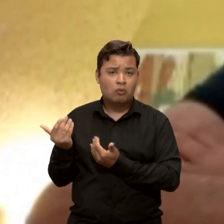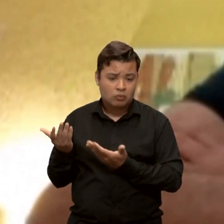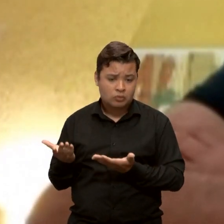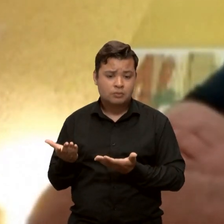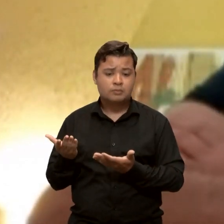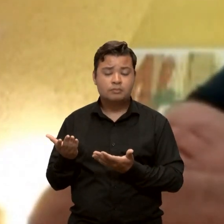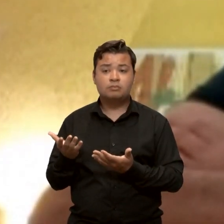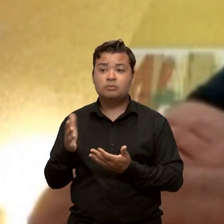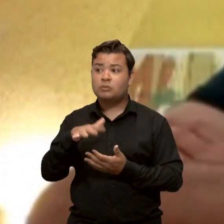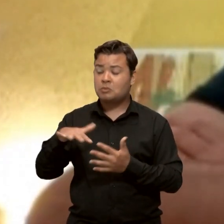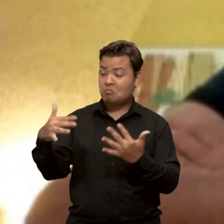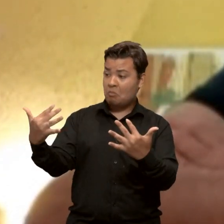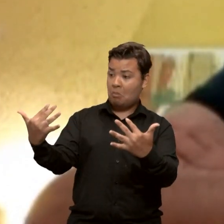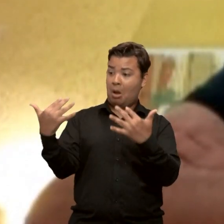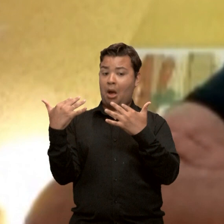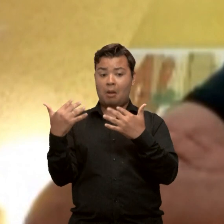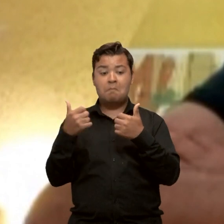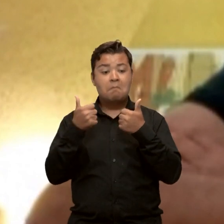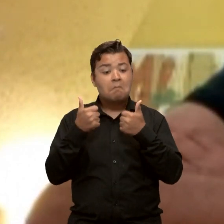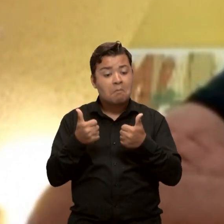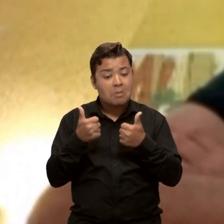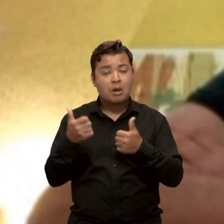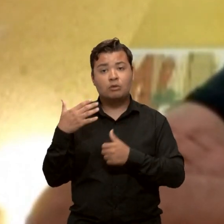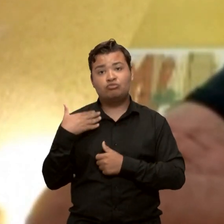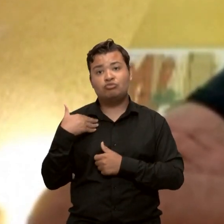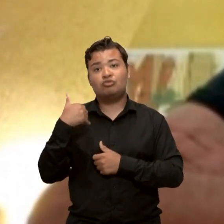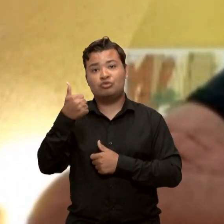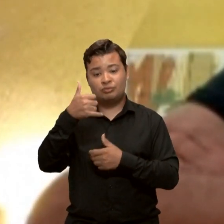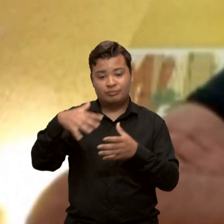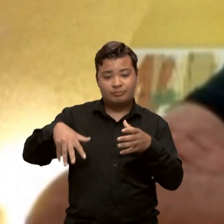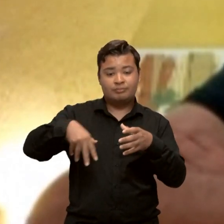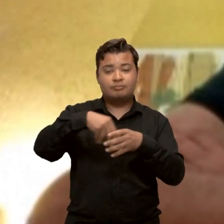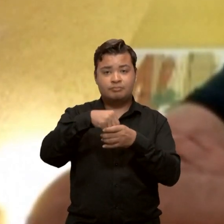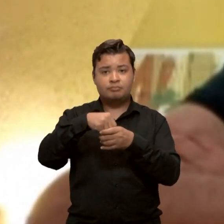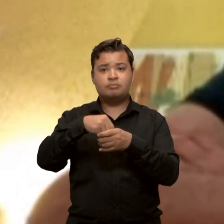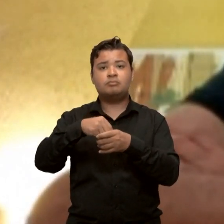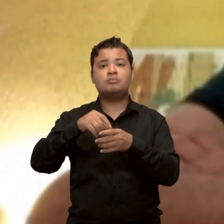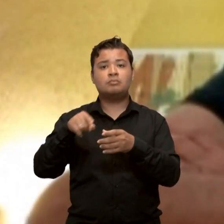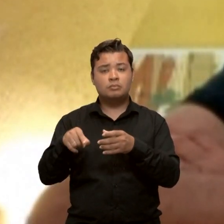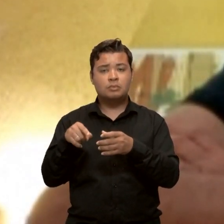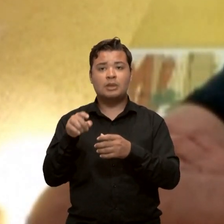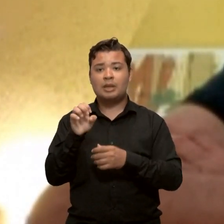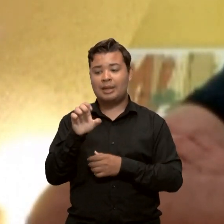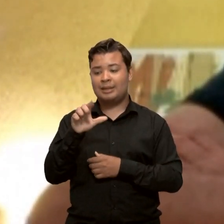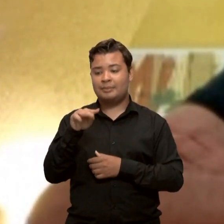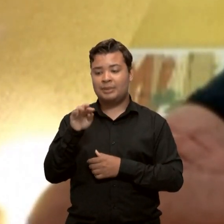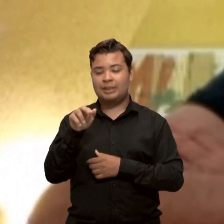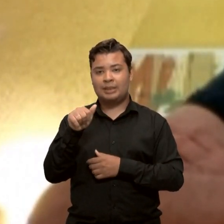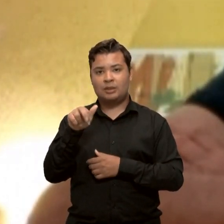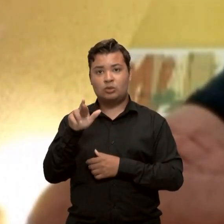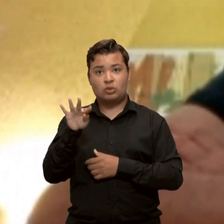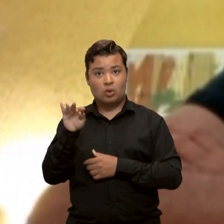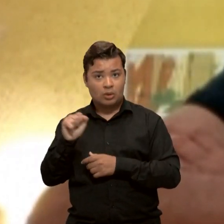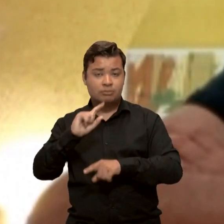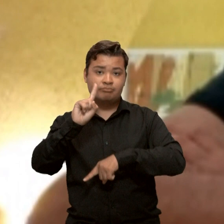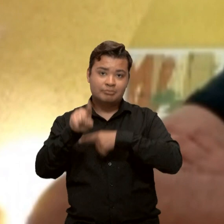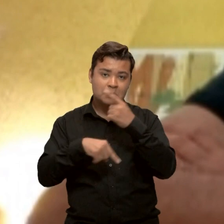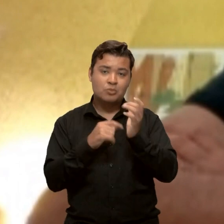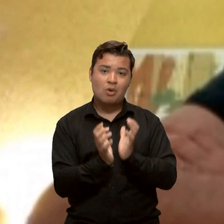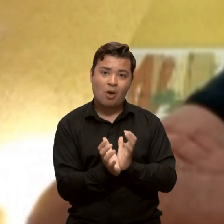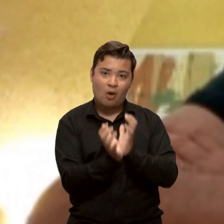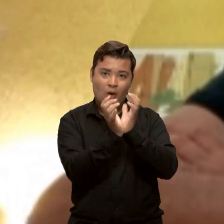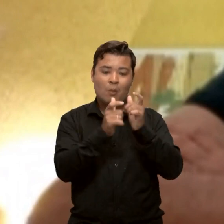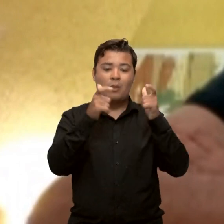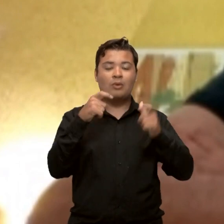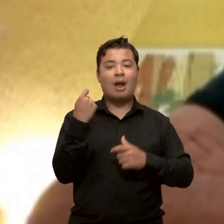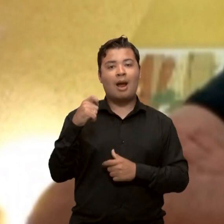nós chamamos atenção e fomos convocados para a eliminatória de posteriormente para a Copa do Mundo na Argentina.